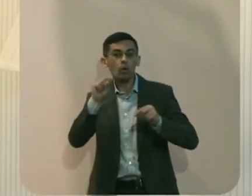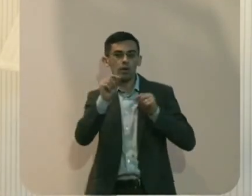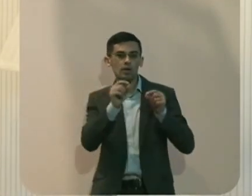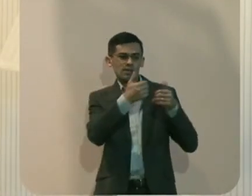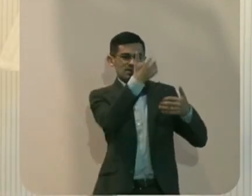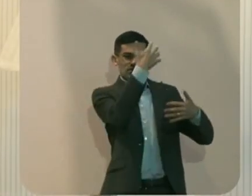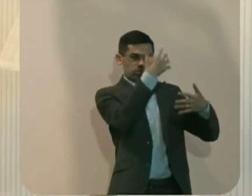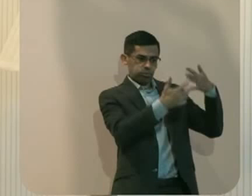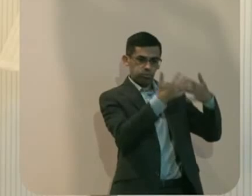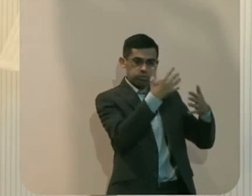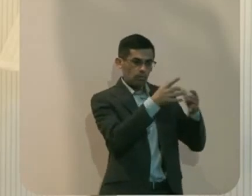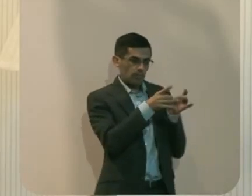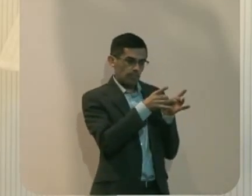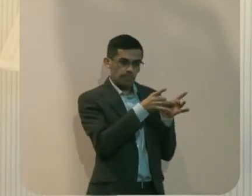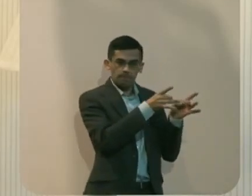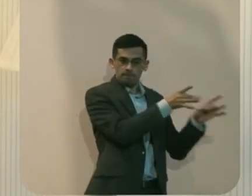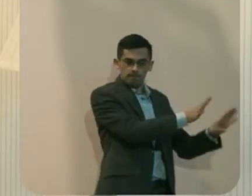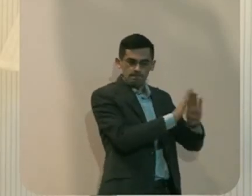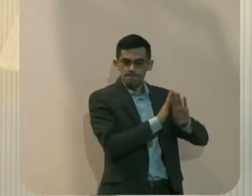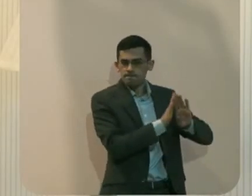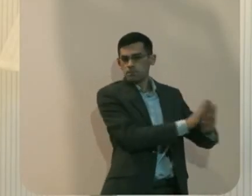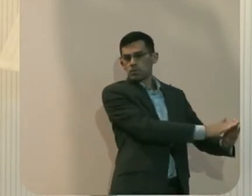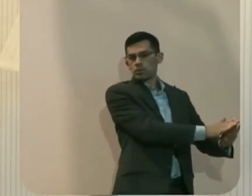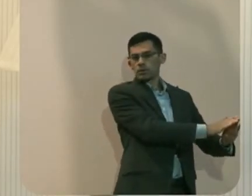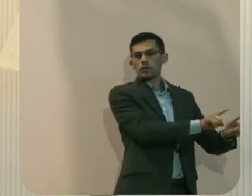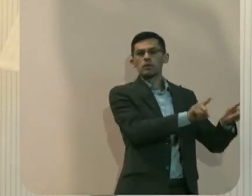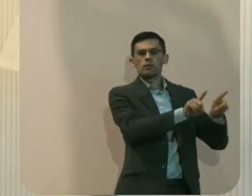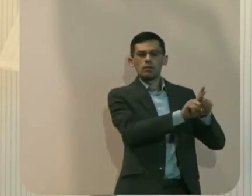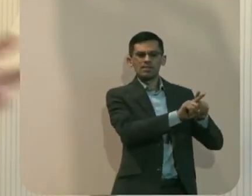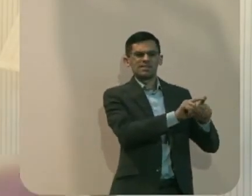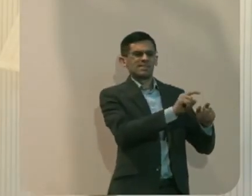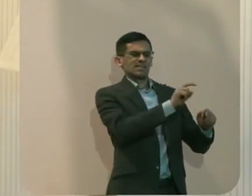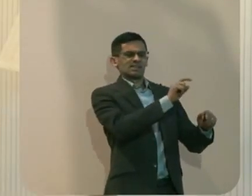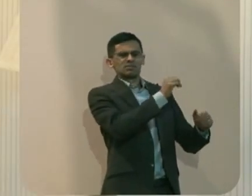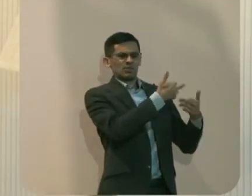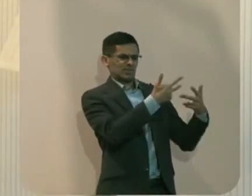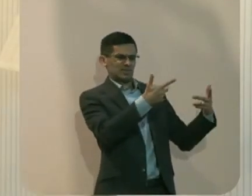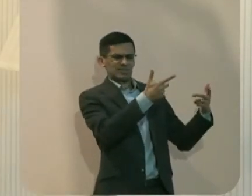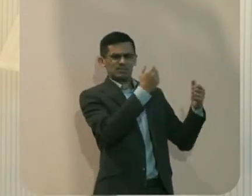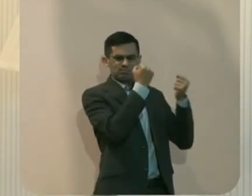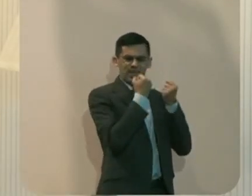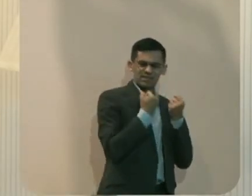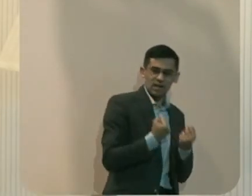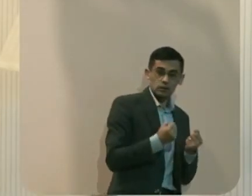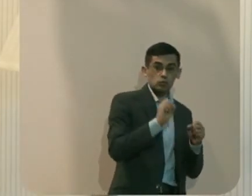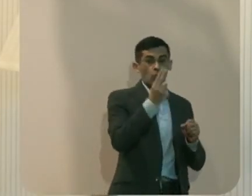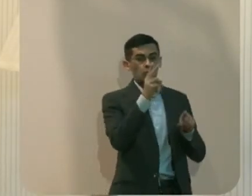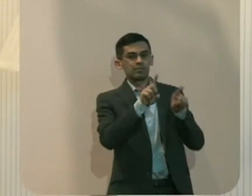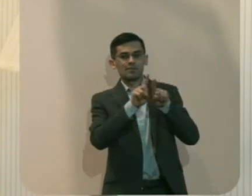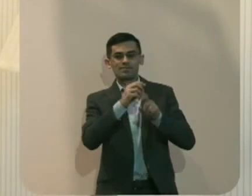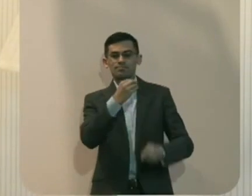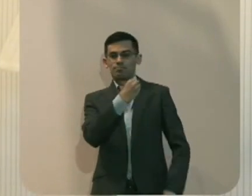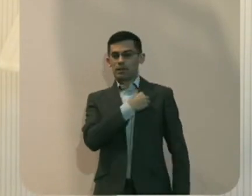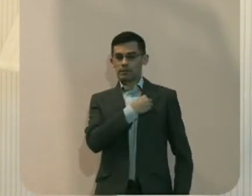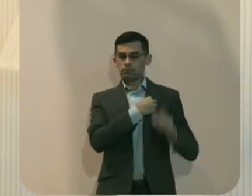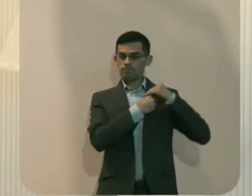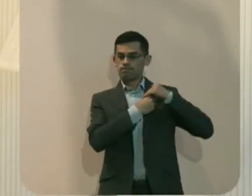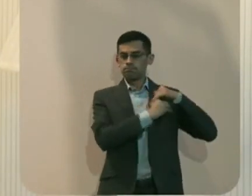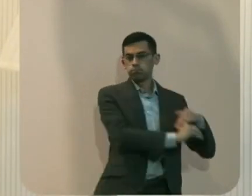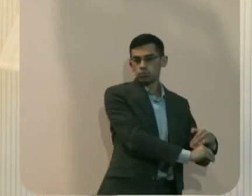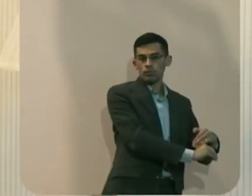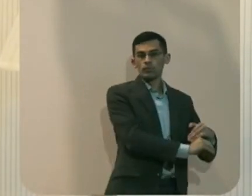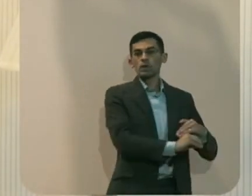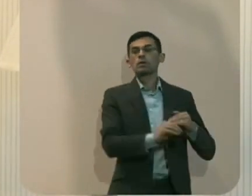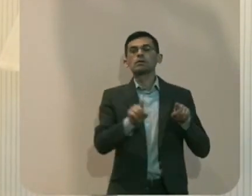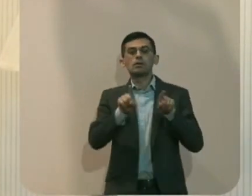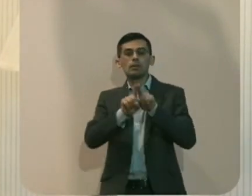de lado tudo o que nos atrapalha, sejam as tralhas, sejam os pecados. E por